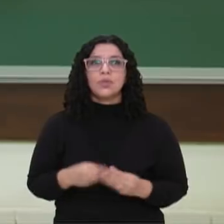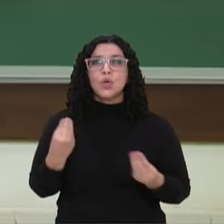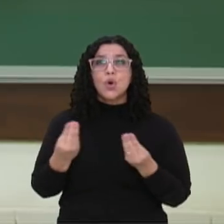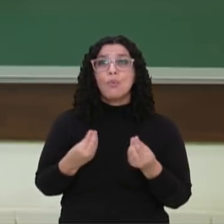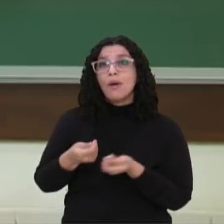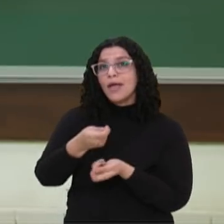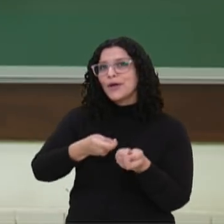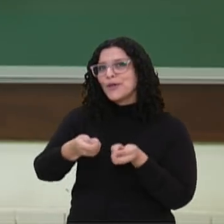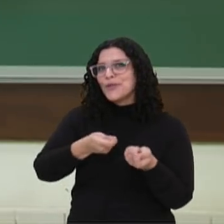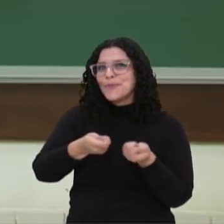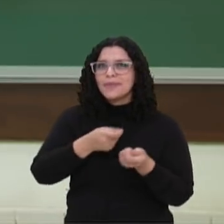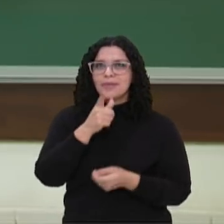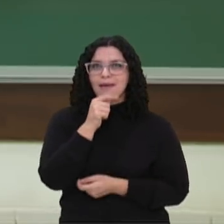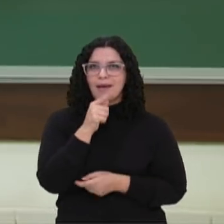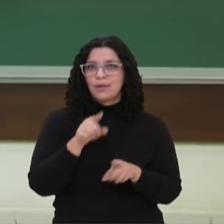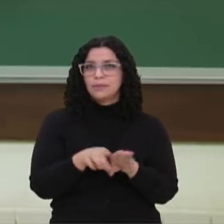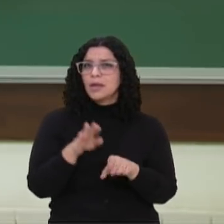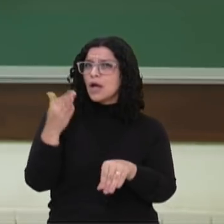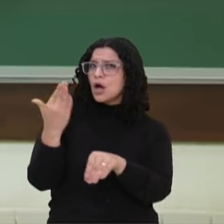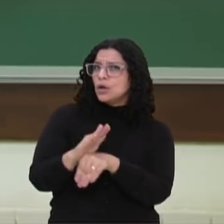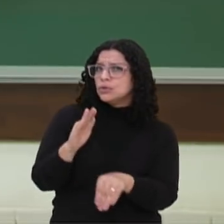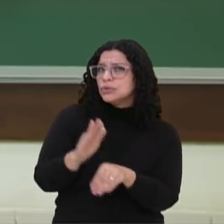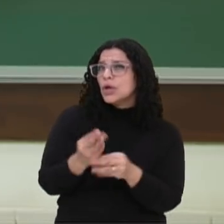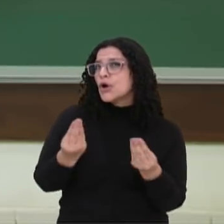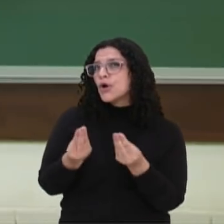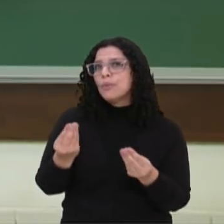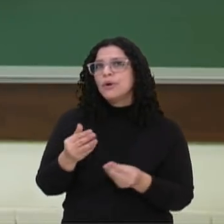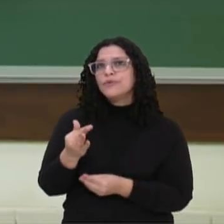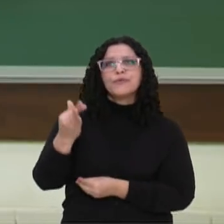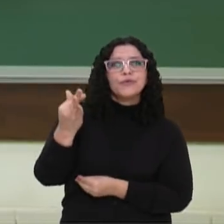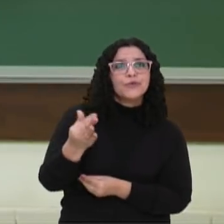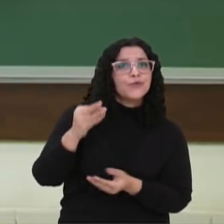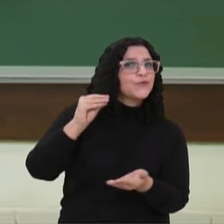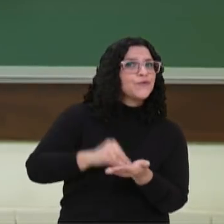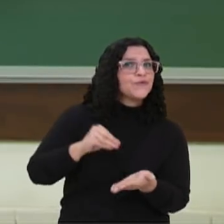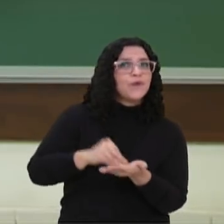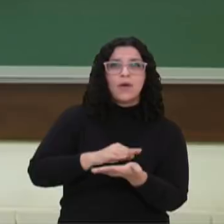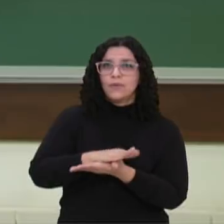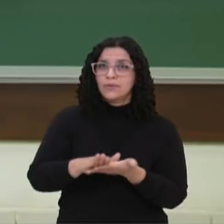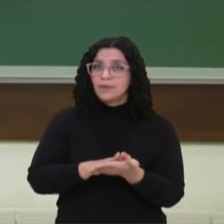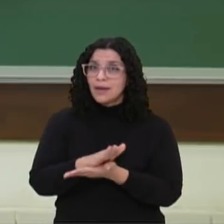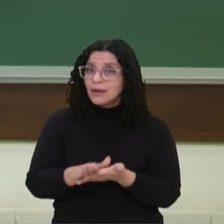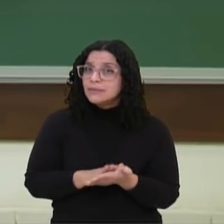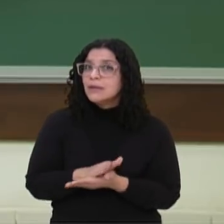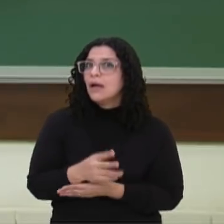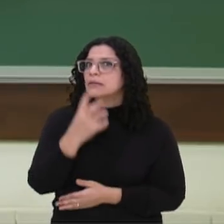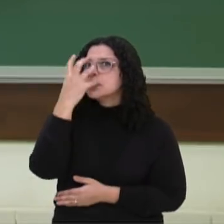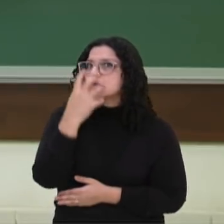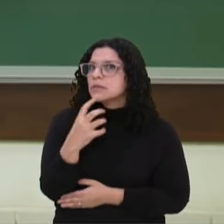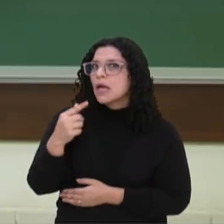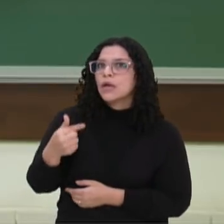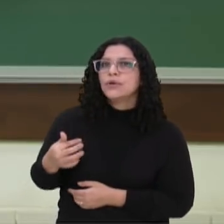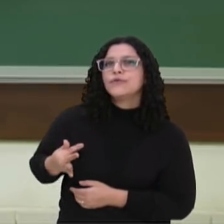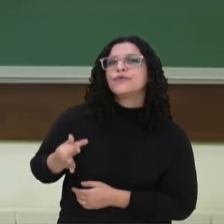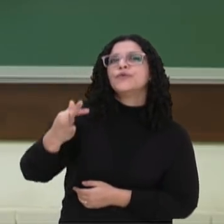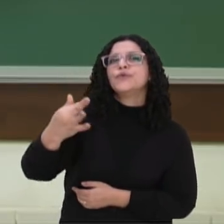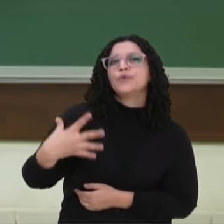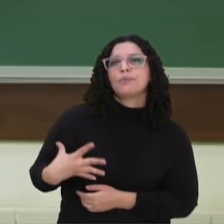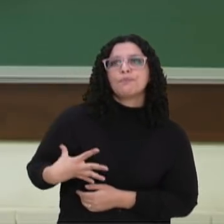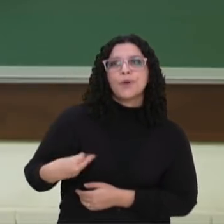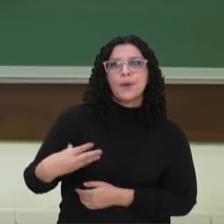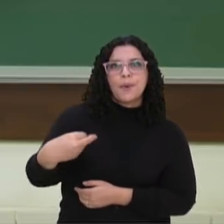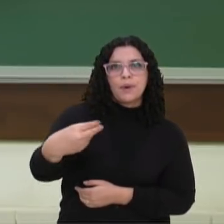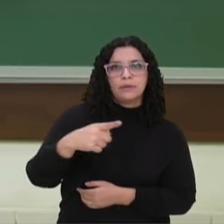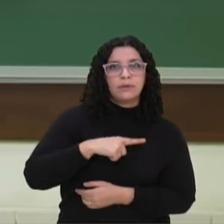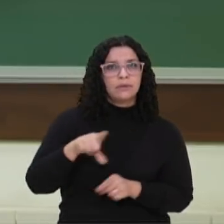a economia da água, a ajudar que não venha a acontecer a escassez muito grande para gerações vindouras. É